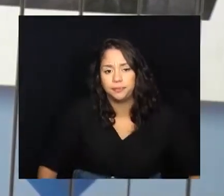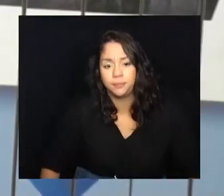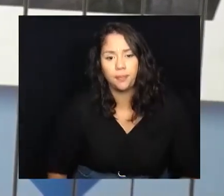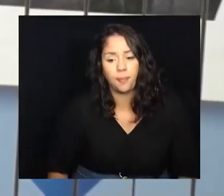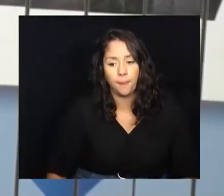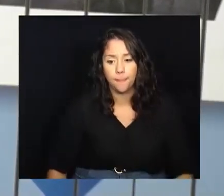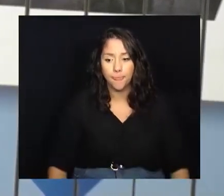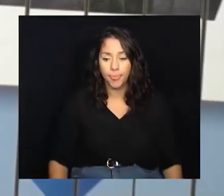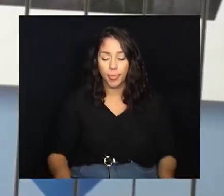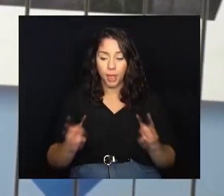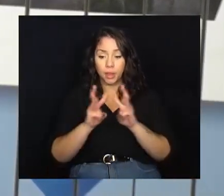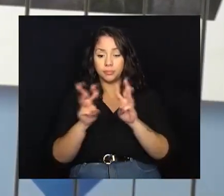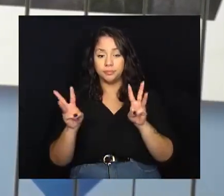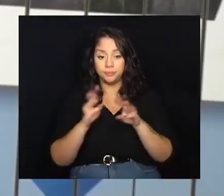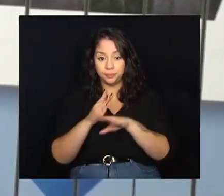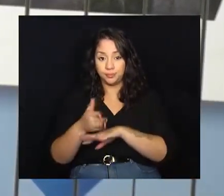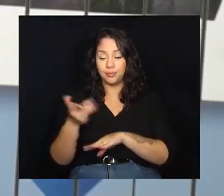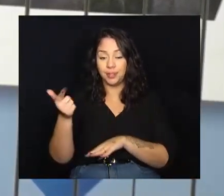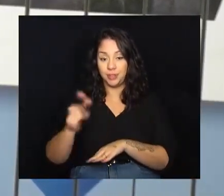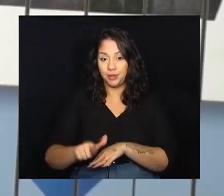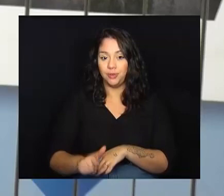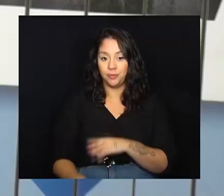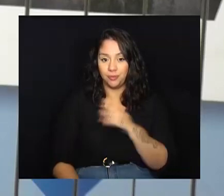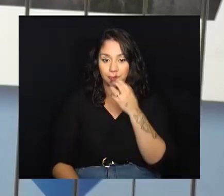lá no site então eu vou repetir